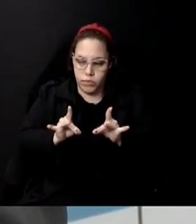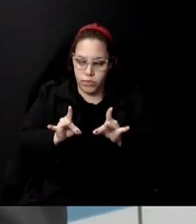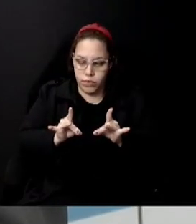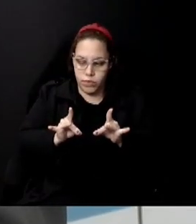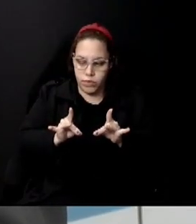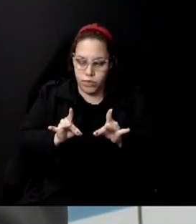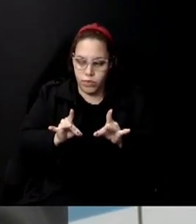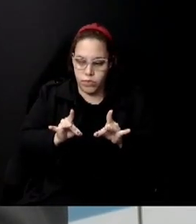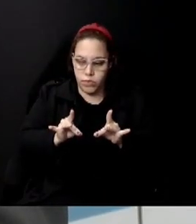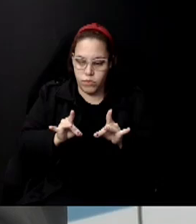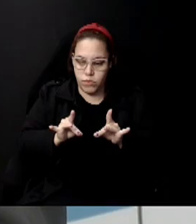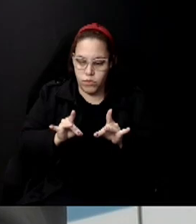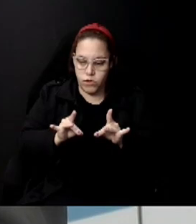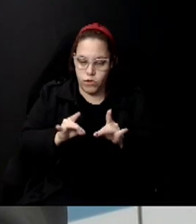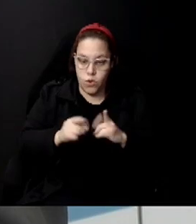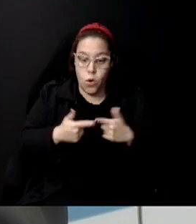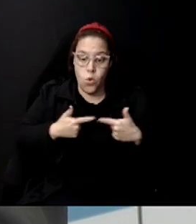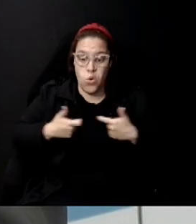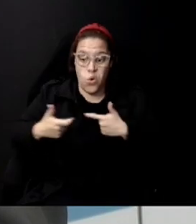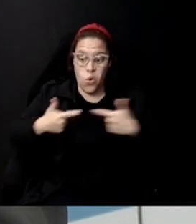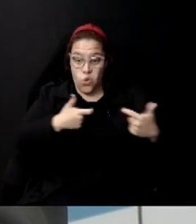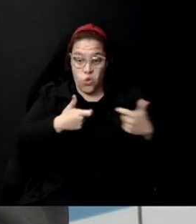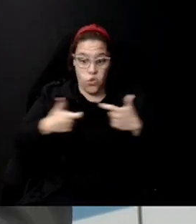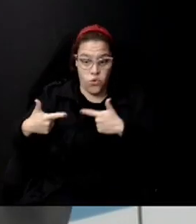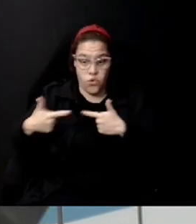no conflito envolvendo